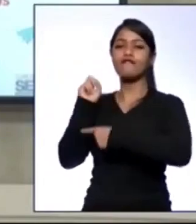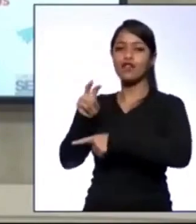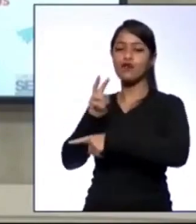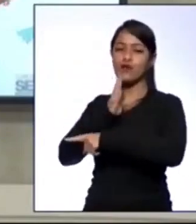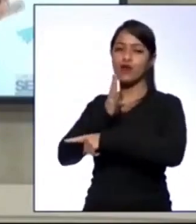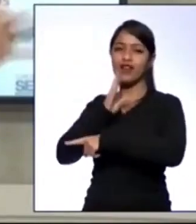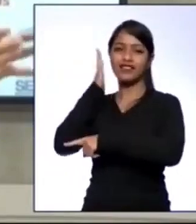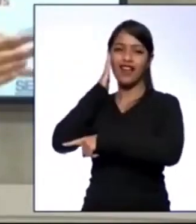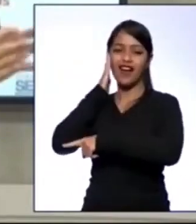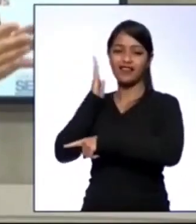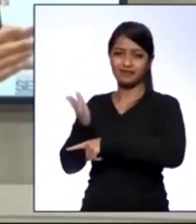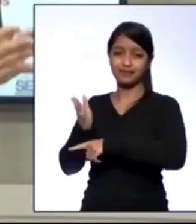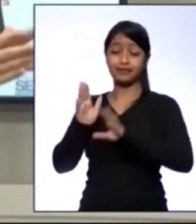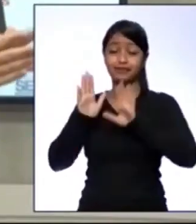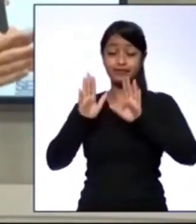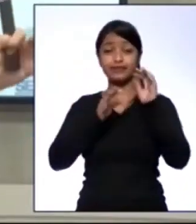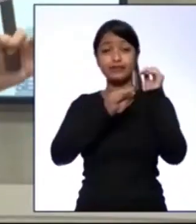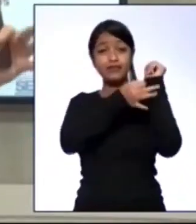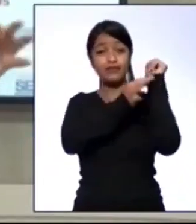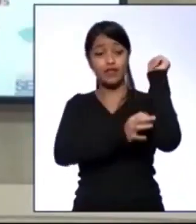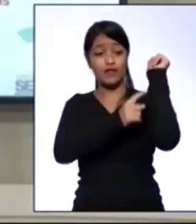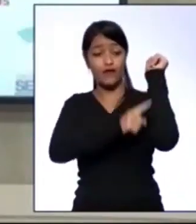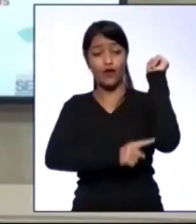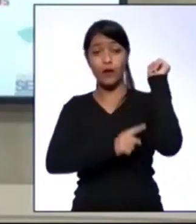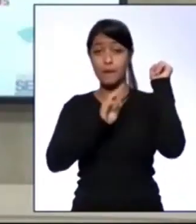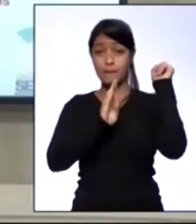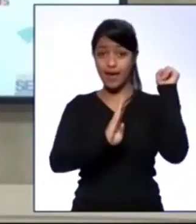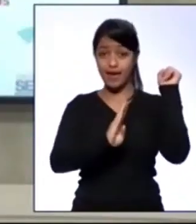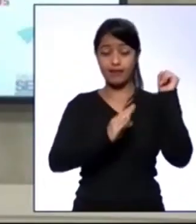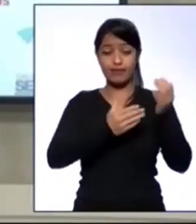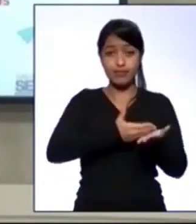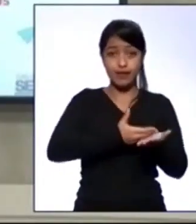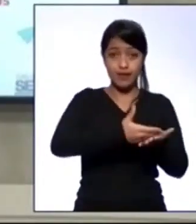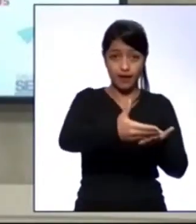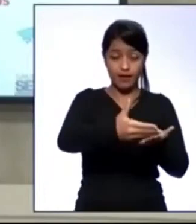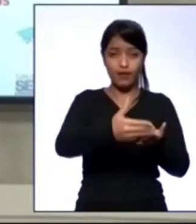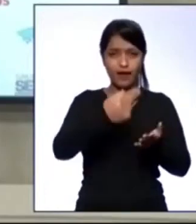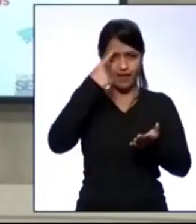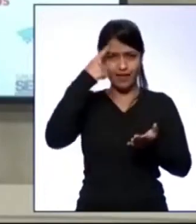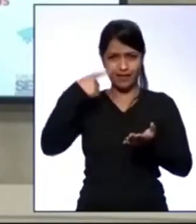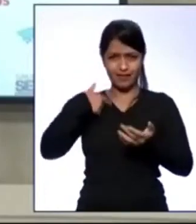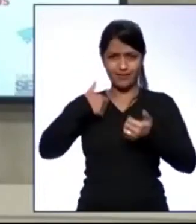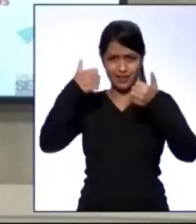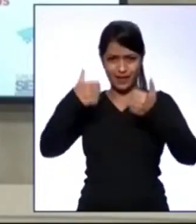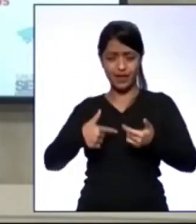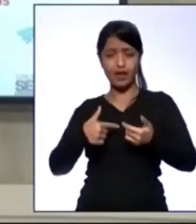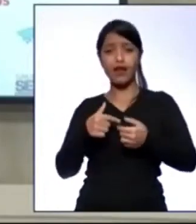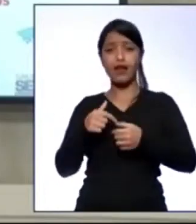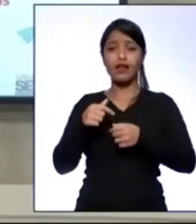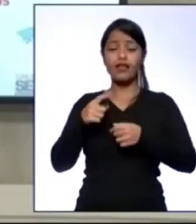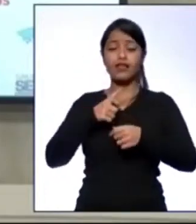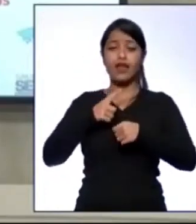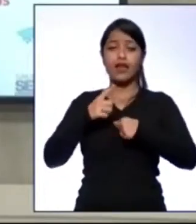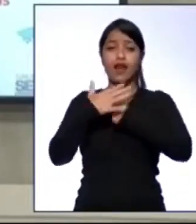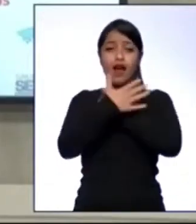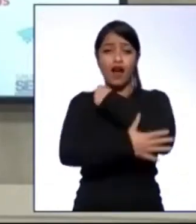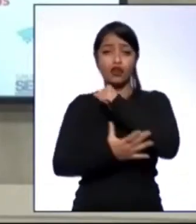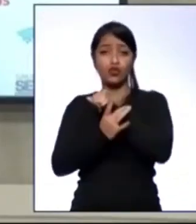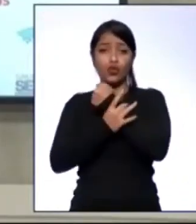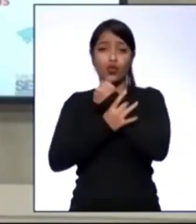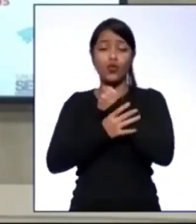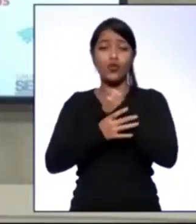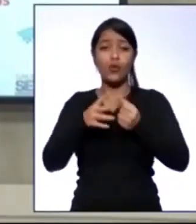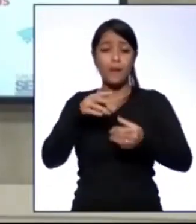diferença do linfócito B inicial? Aquele linfócito B que eu te mostrei, o anticorpo estava preso na membrana. Então não saía